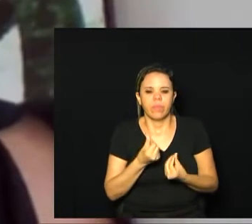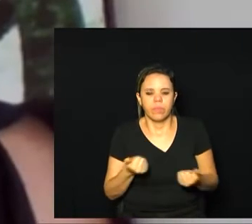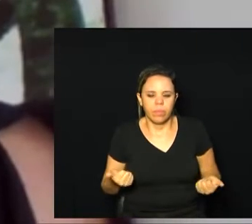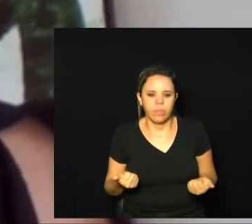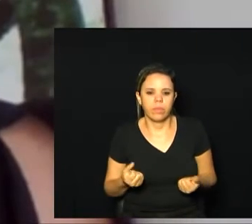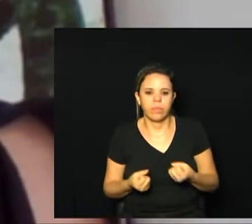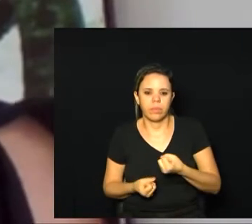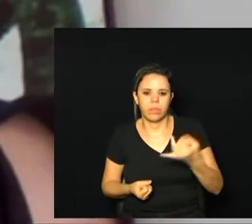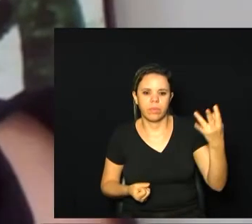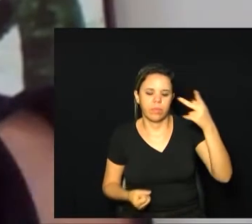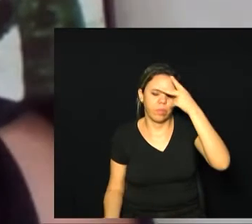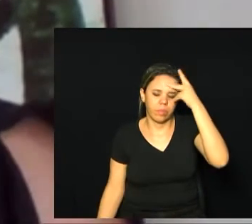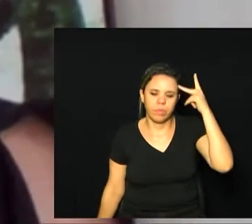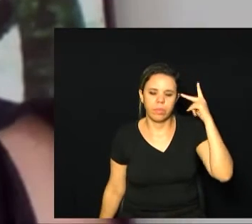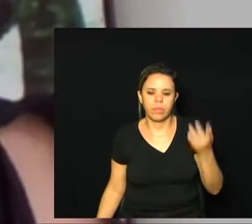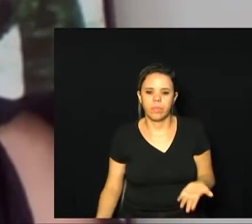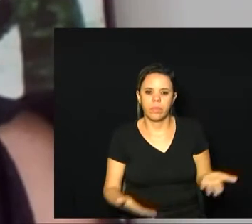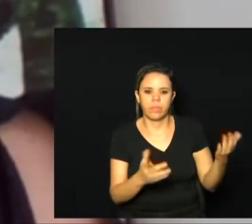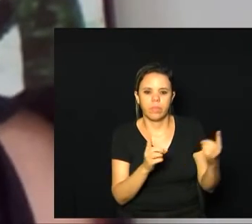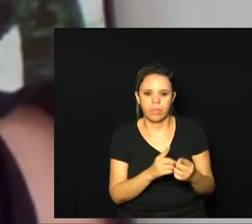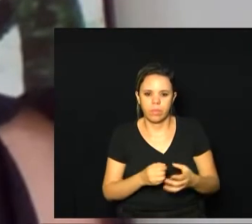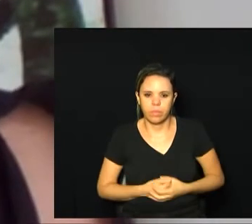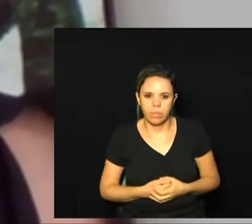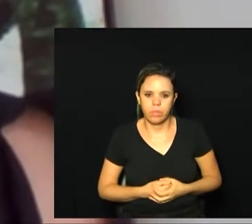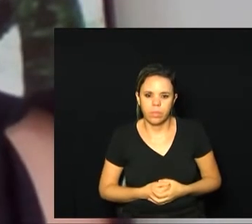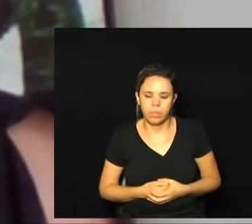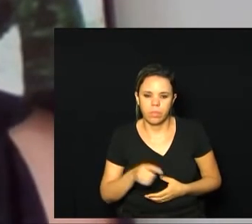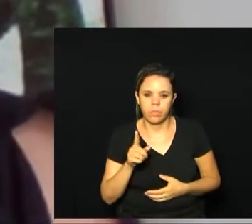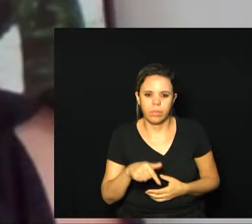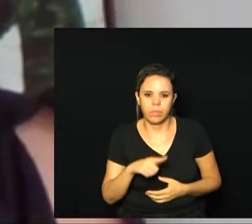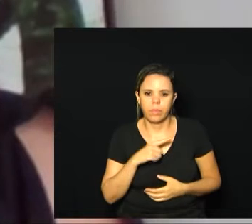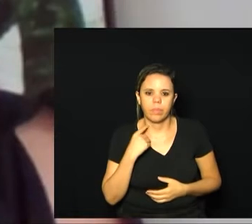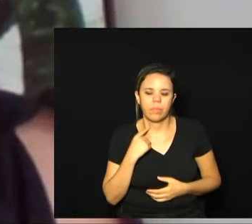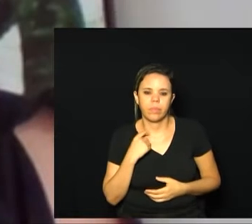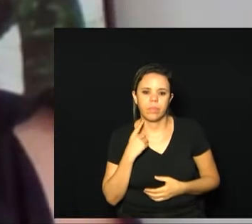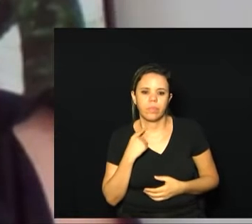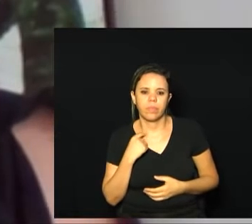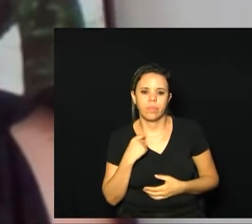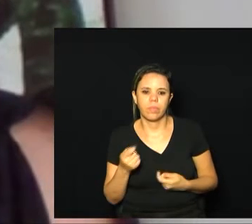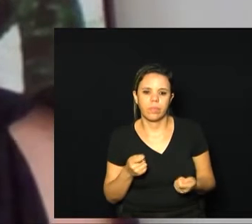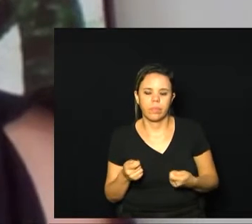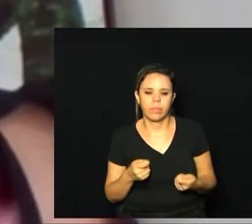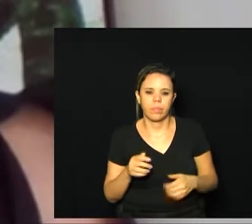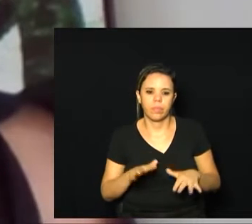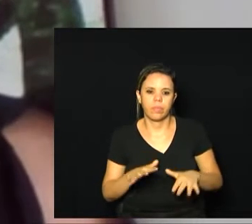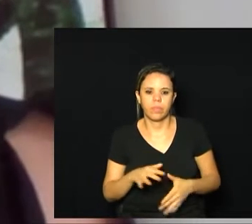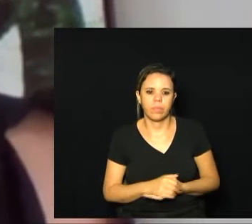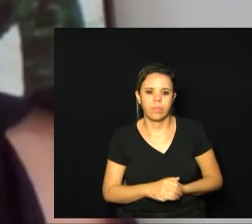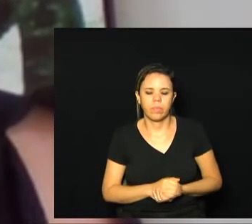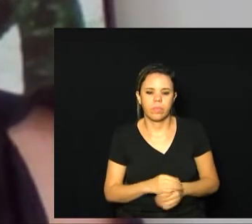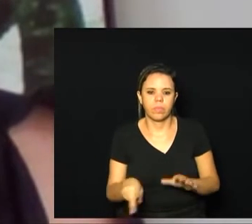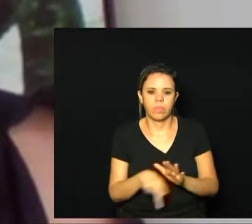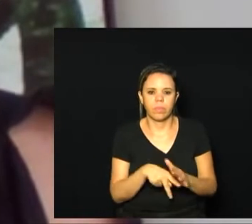a quantidade de pessoas que eu levo esse atendimento, né? E isso tem que ser ponderado, porque, muitas vezes, o